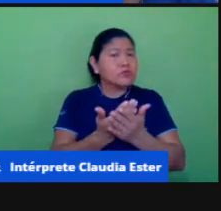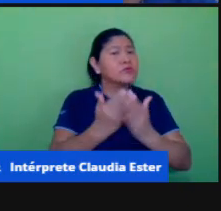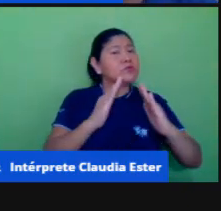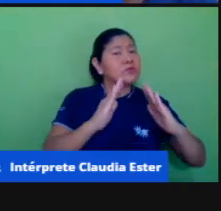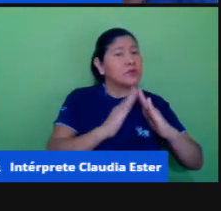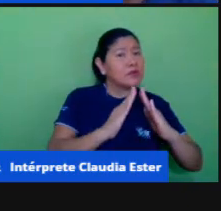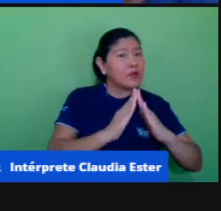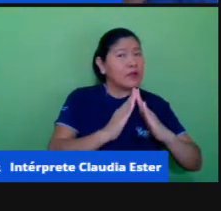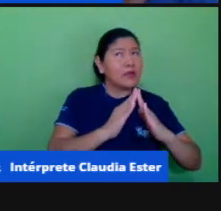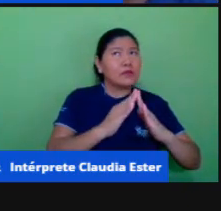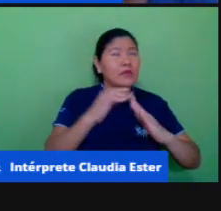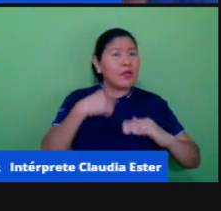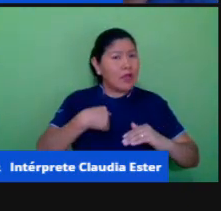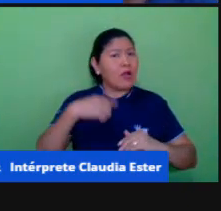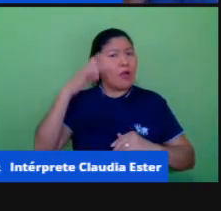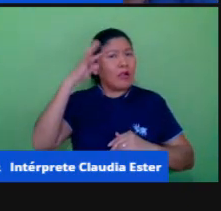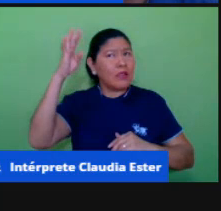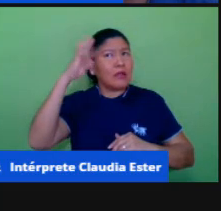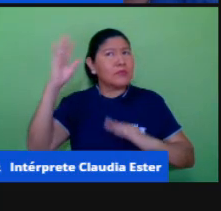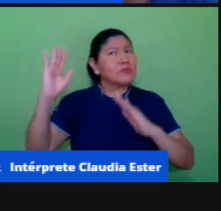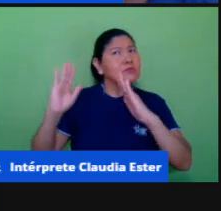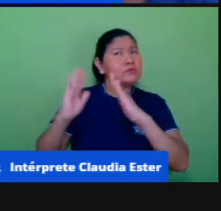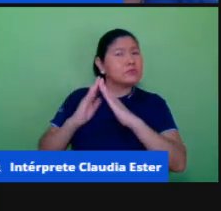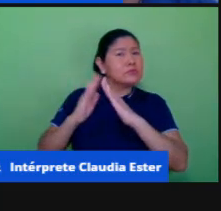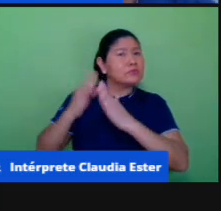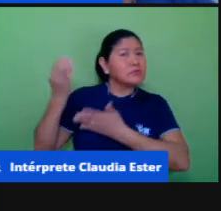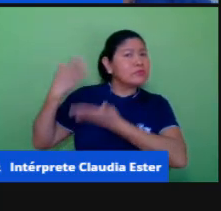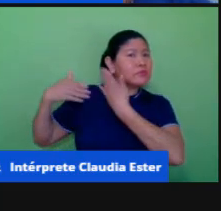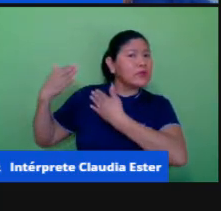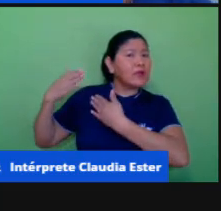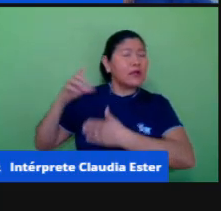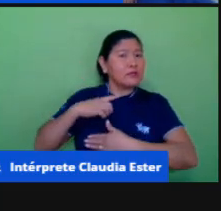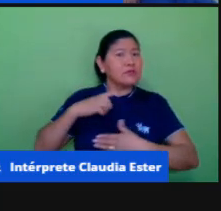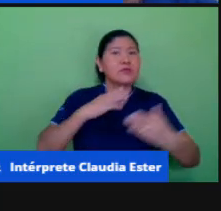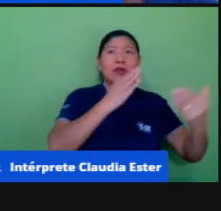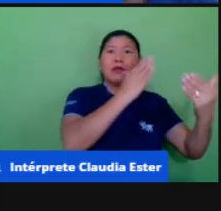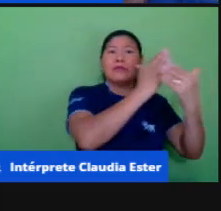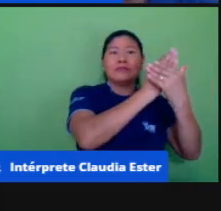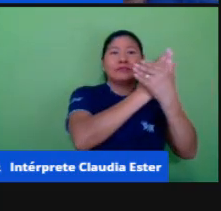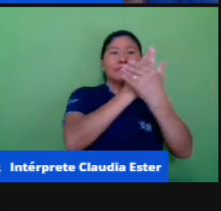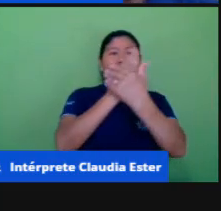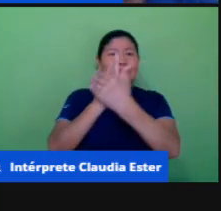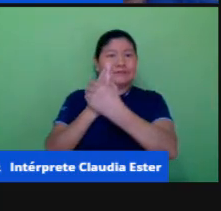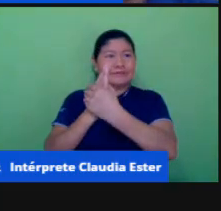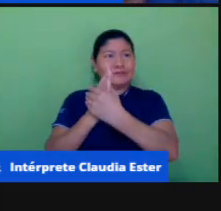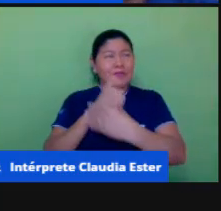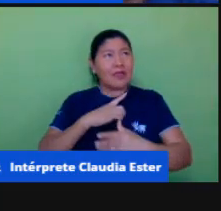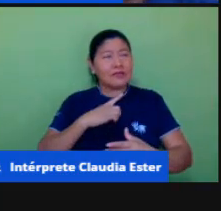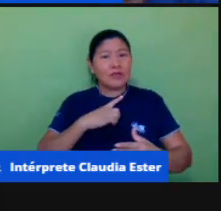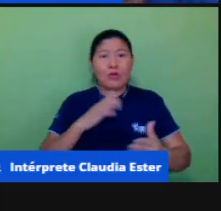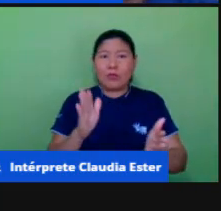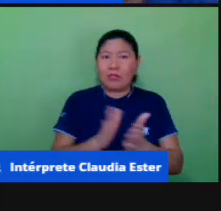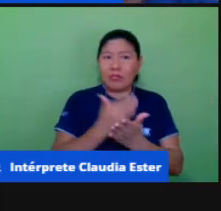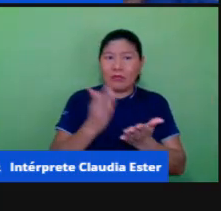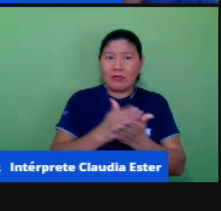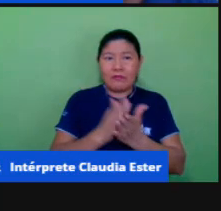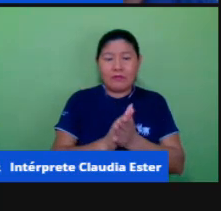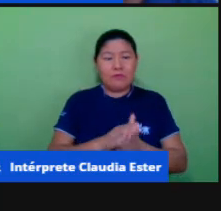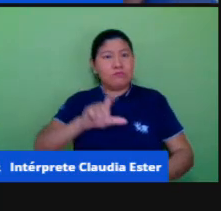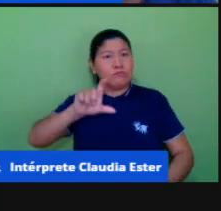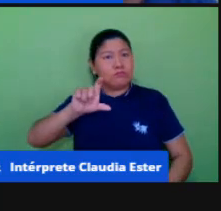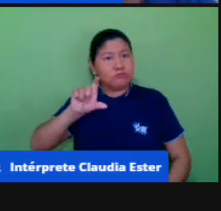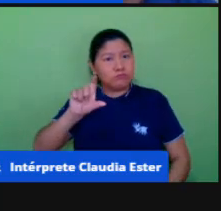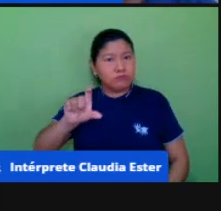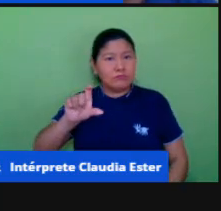tinha a biblioteca da escola e você tinha lá, por exemplo, a Barça, a enciclopédia Barça, né?